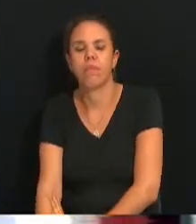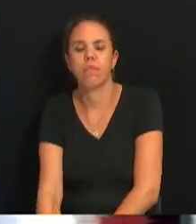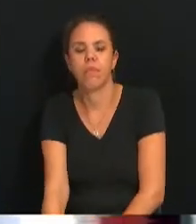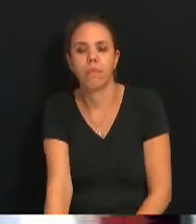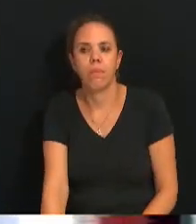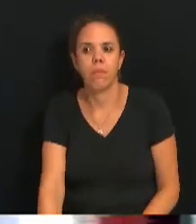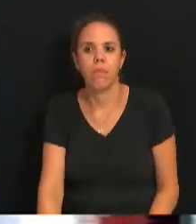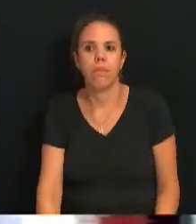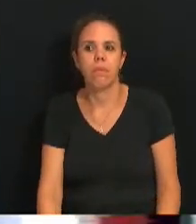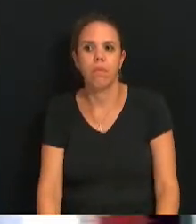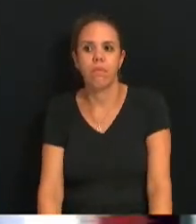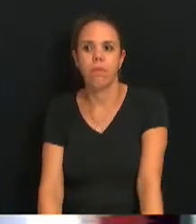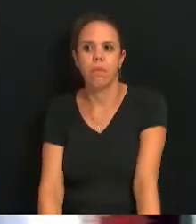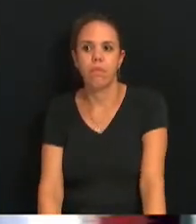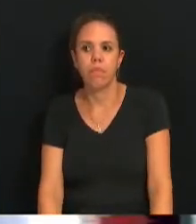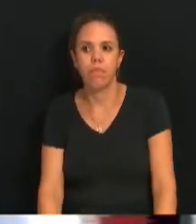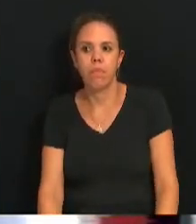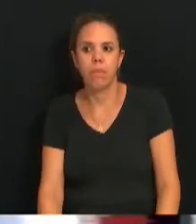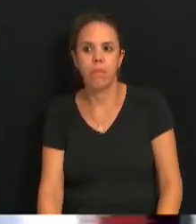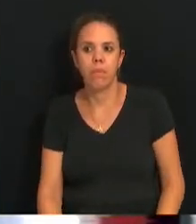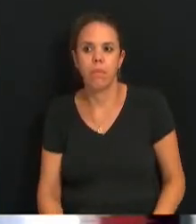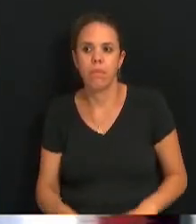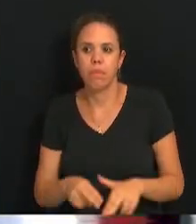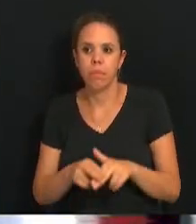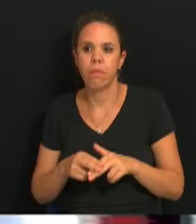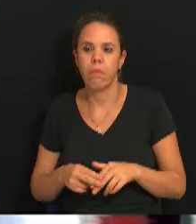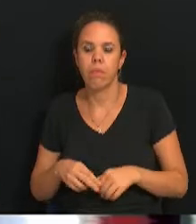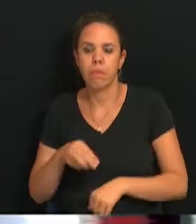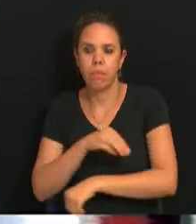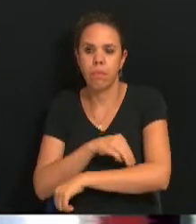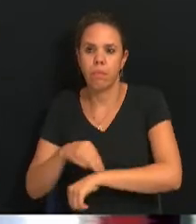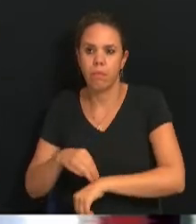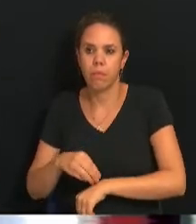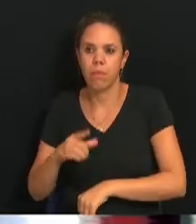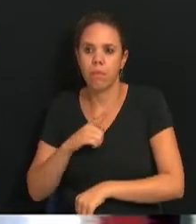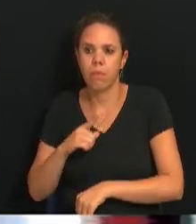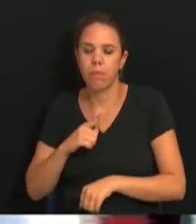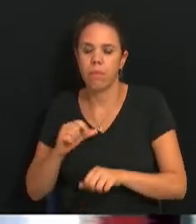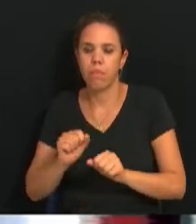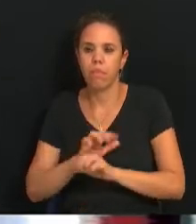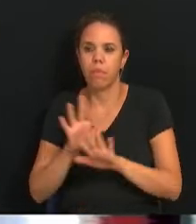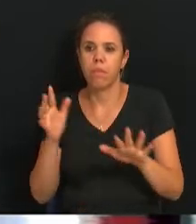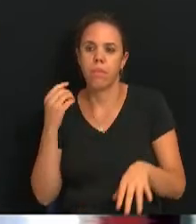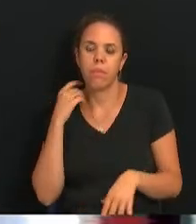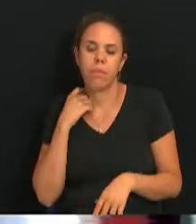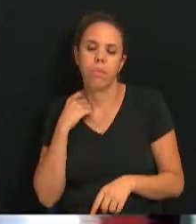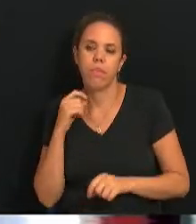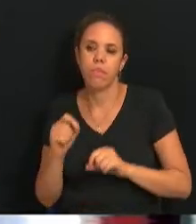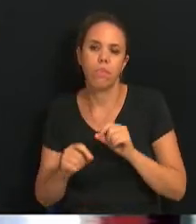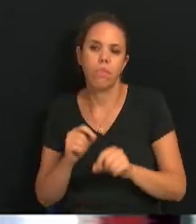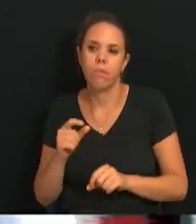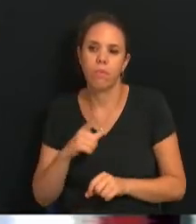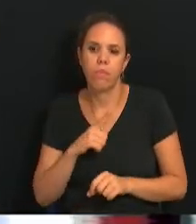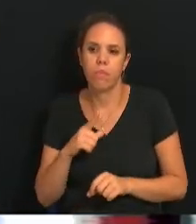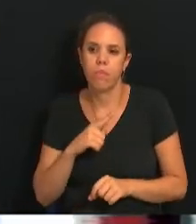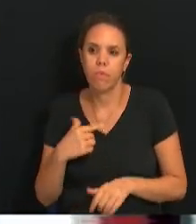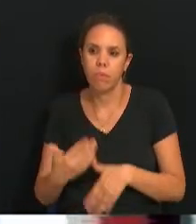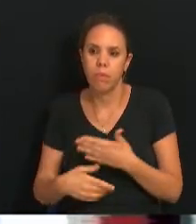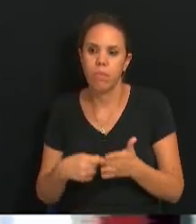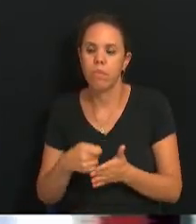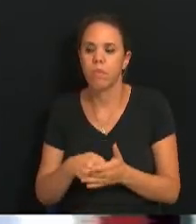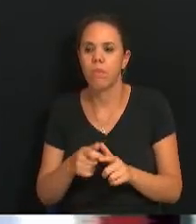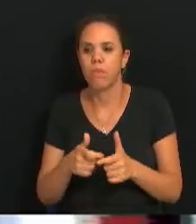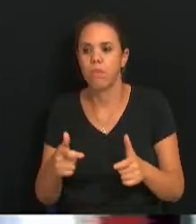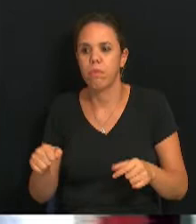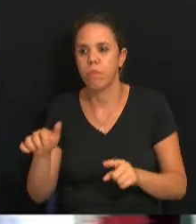isso. E justamente no magistério, a gente tem muito claro de que houve um processo de luta muito grande na